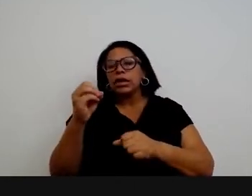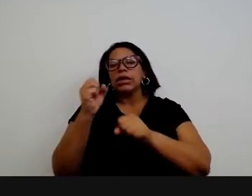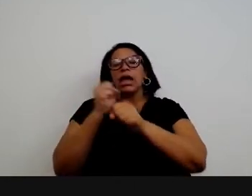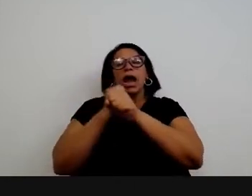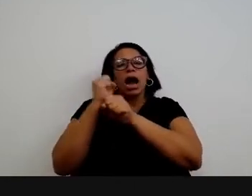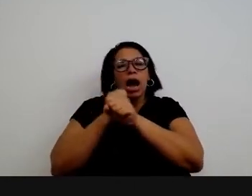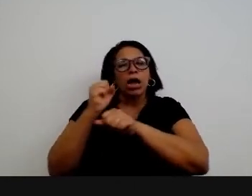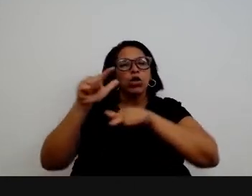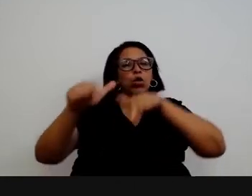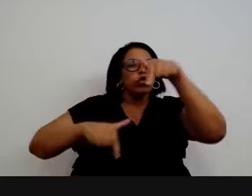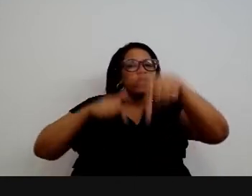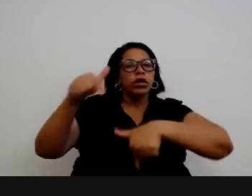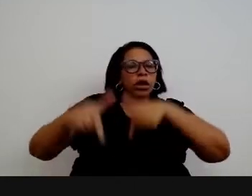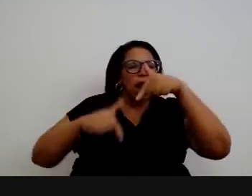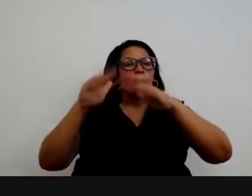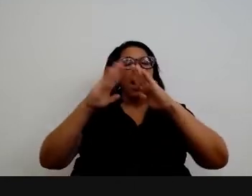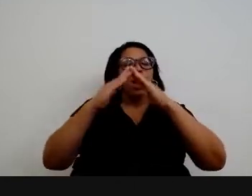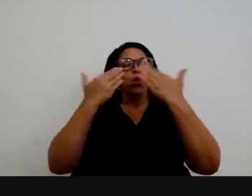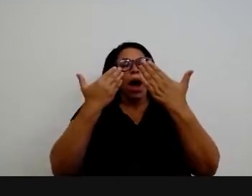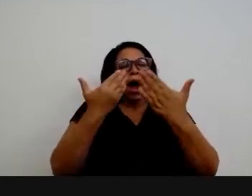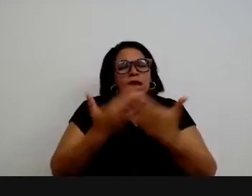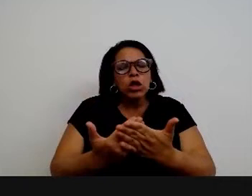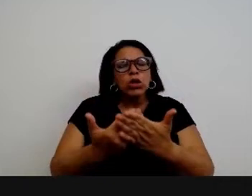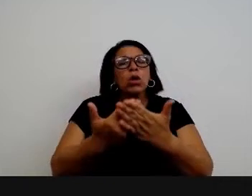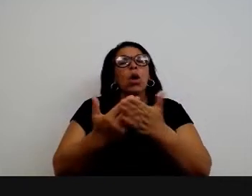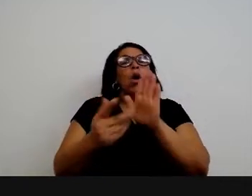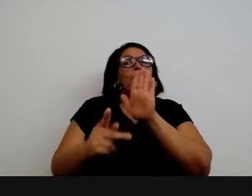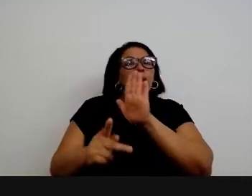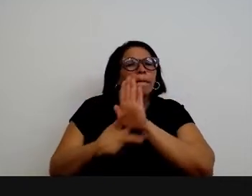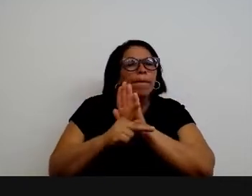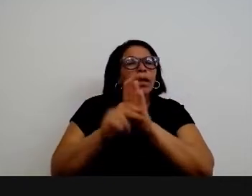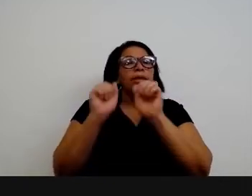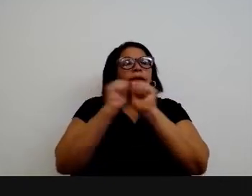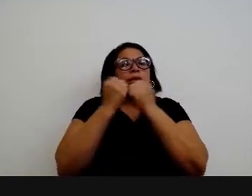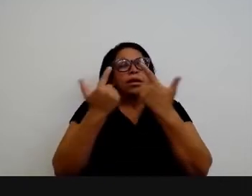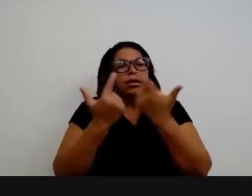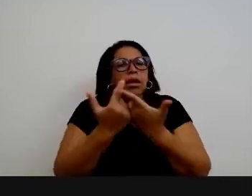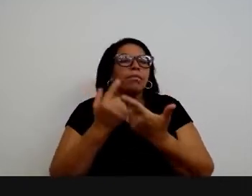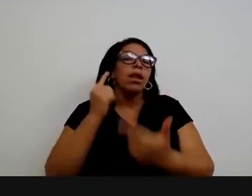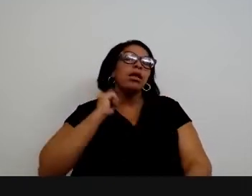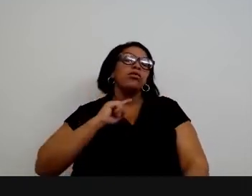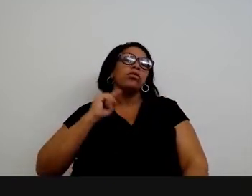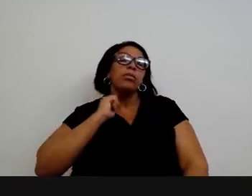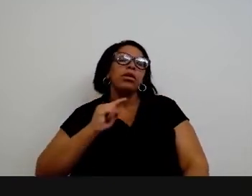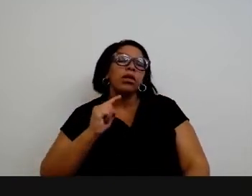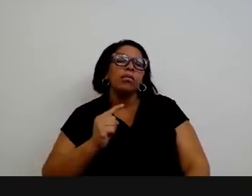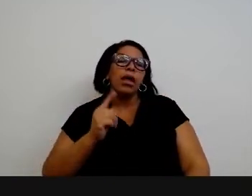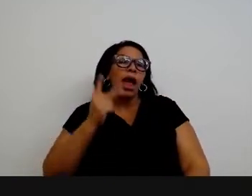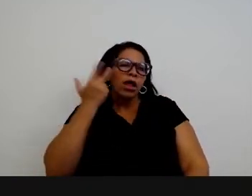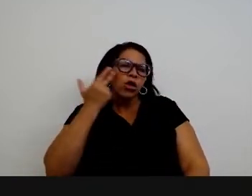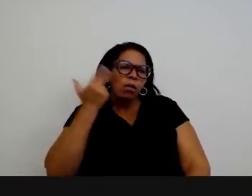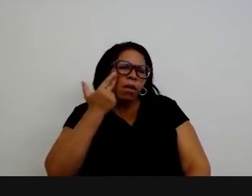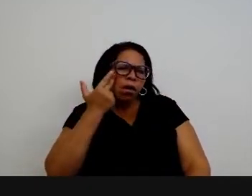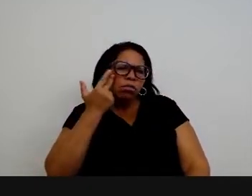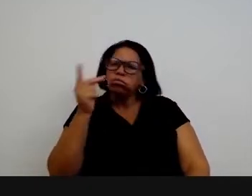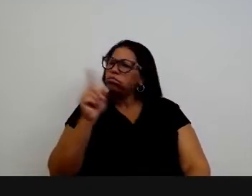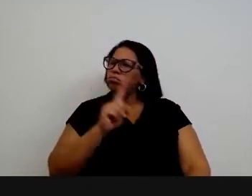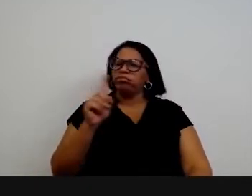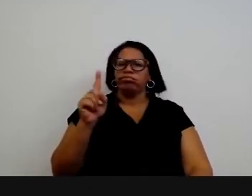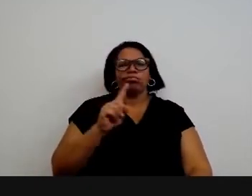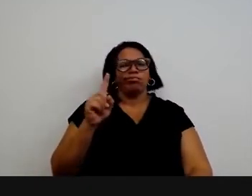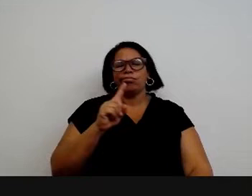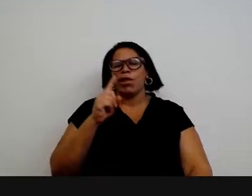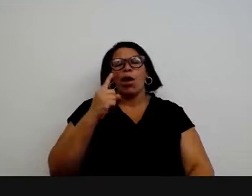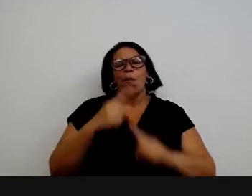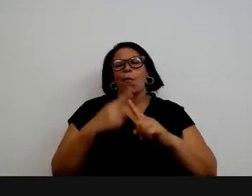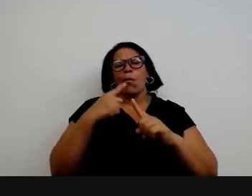anos de trabalhos dedicados à escola do Parlamento da Assembleia Legislativa do Estado de Minas Gerais. Por quê? Porque as escolas,